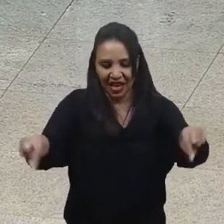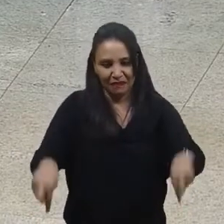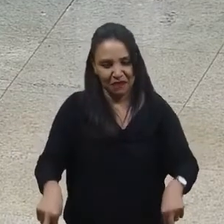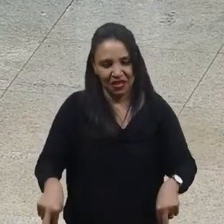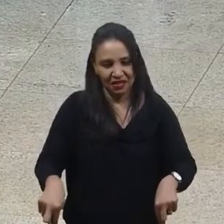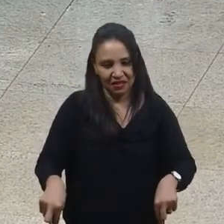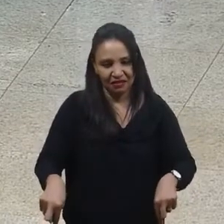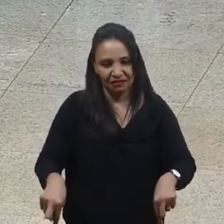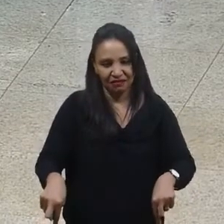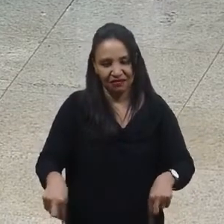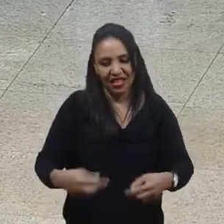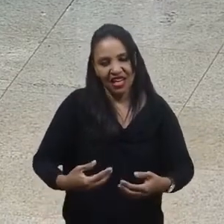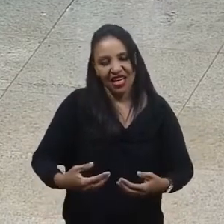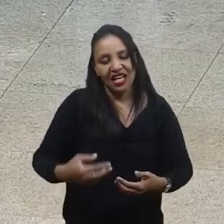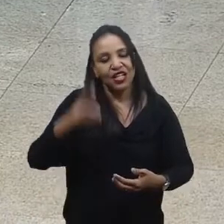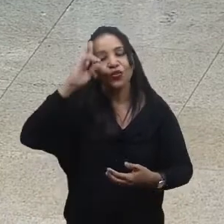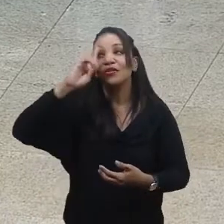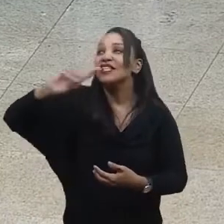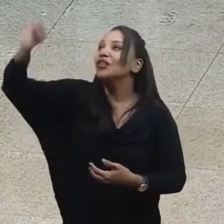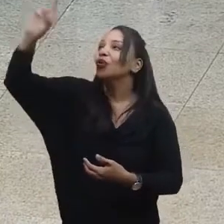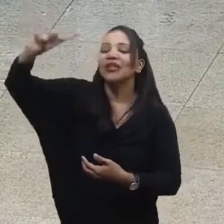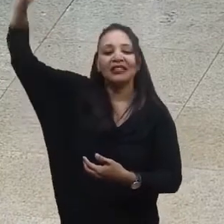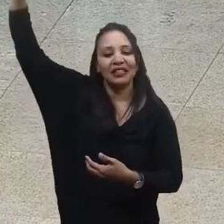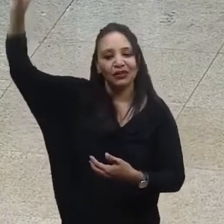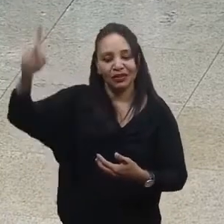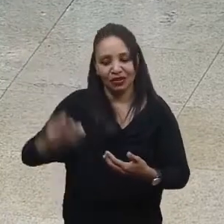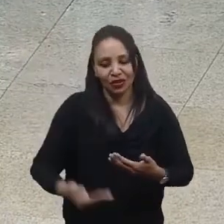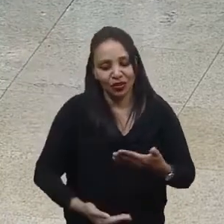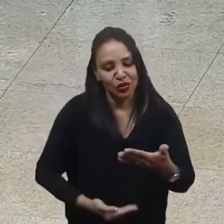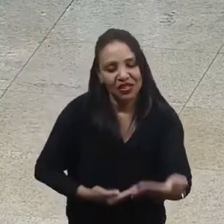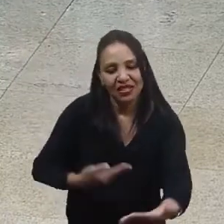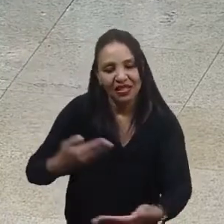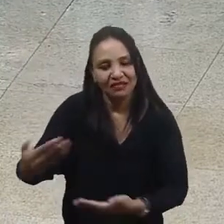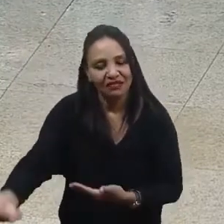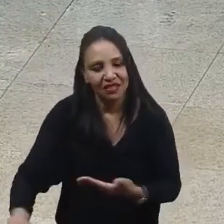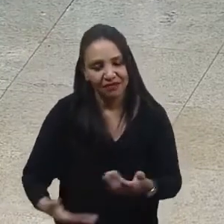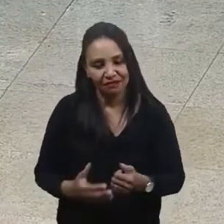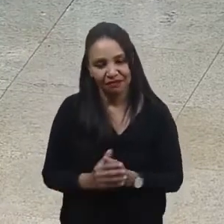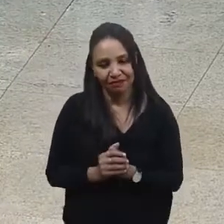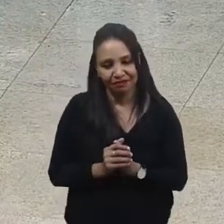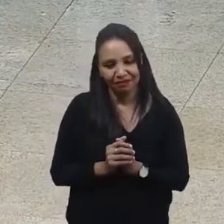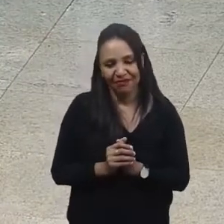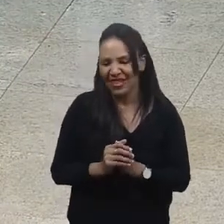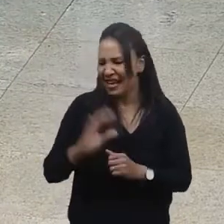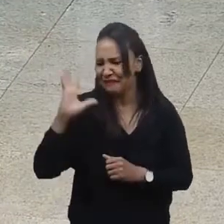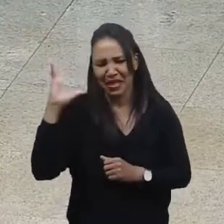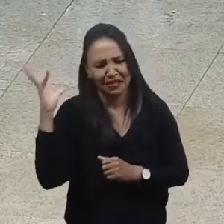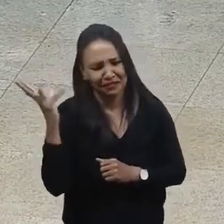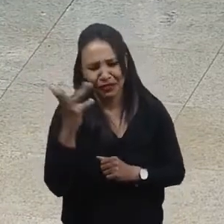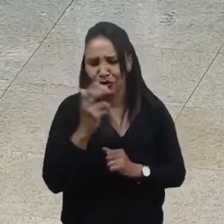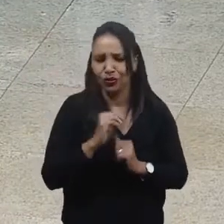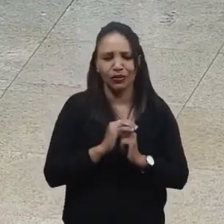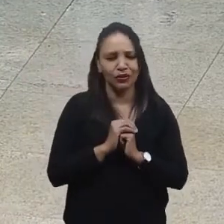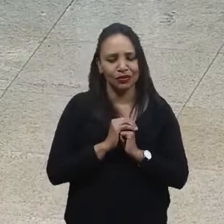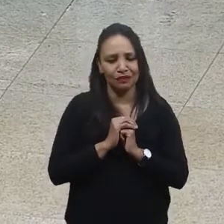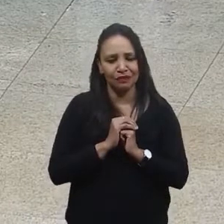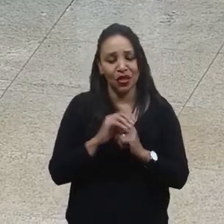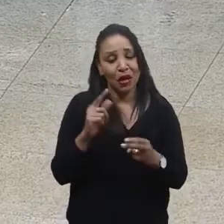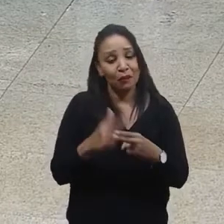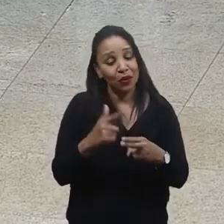céu e o Senhor ele próprio vai colocar um avental para nos servir à mesa é uma imagem